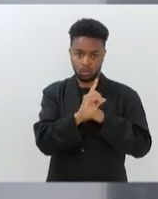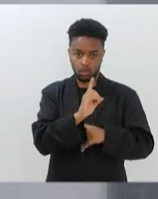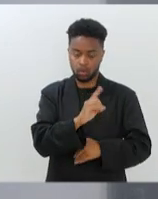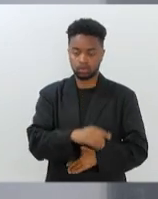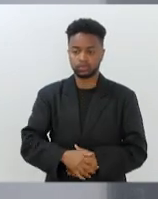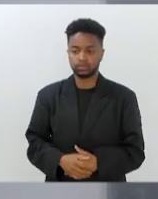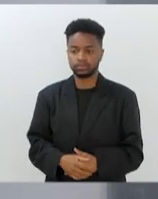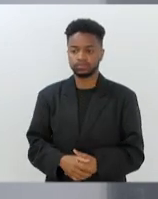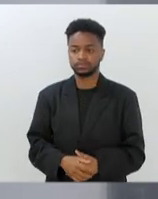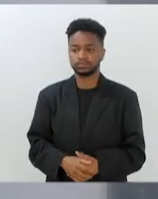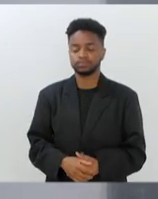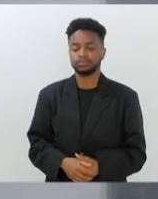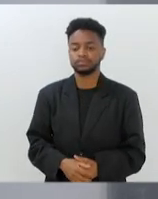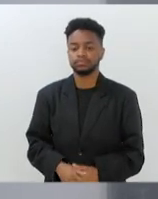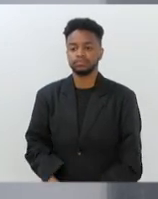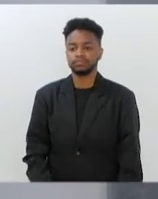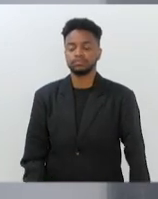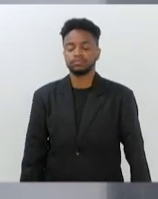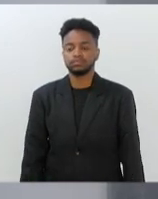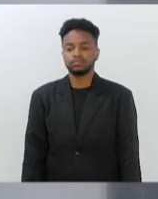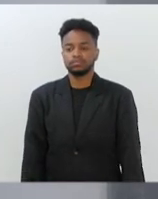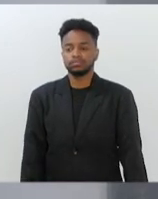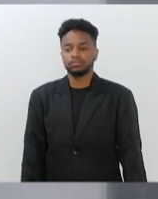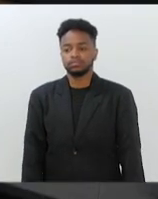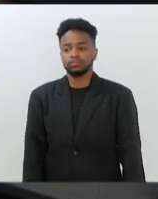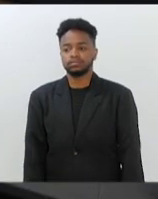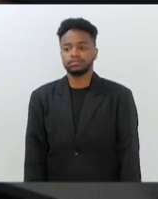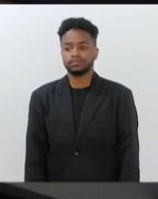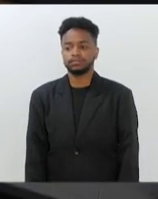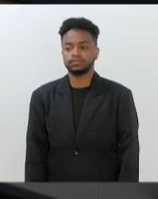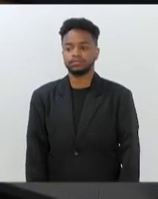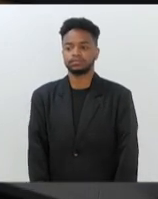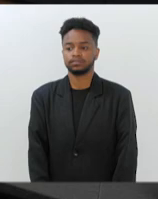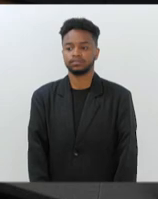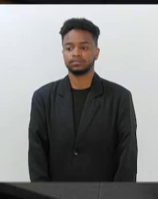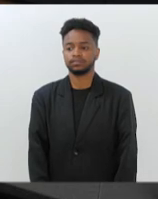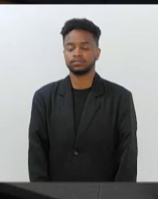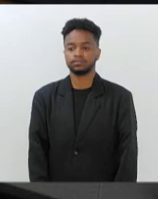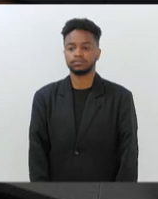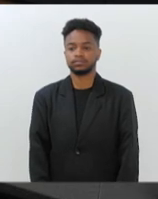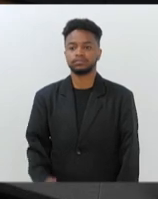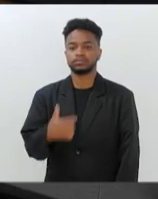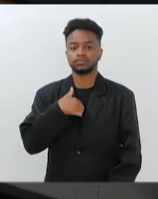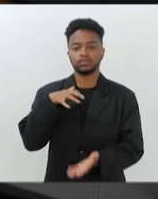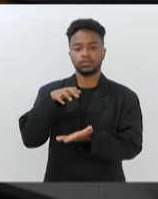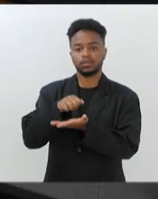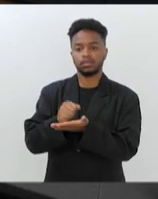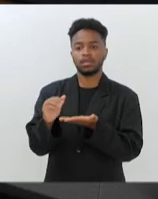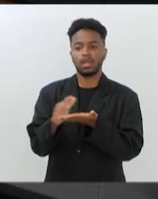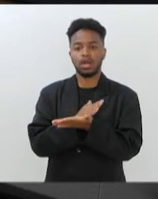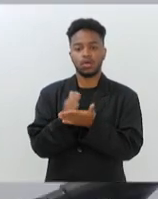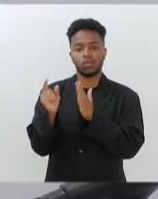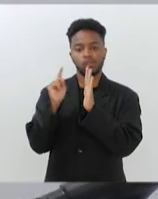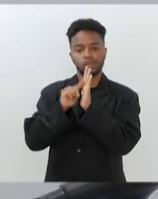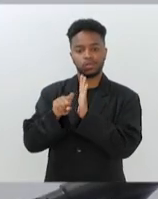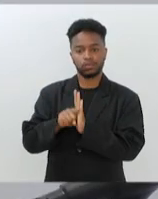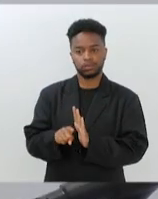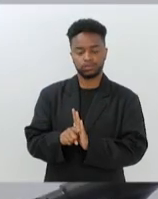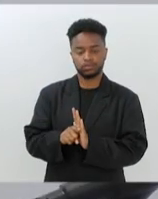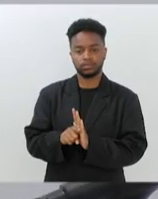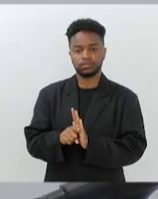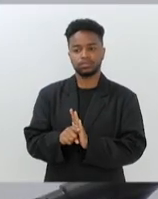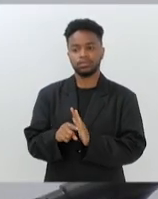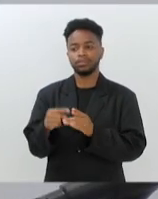discordo Presidente se me permite e eu tenho anotei aqui algumas alguns questionamentos